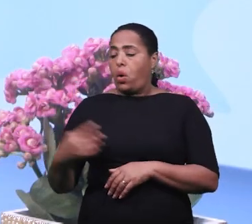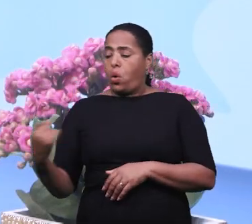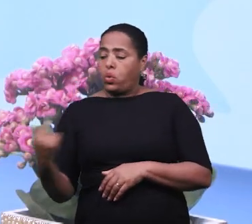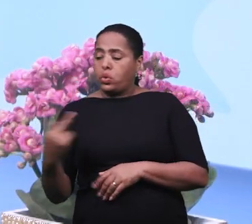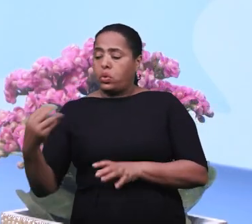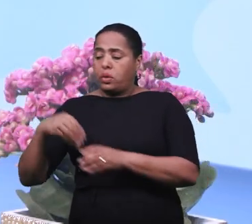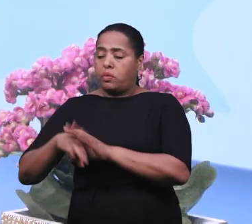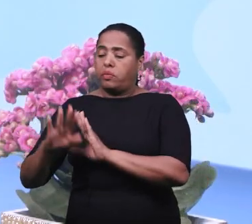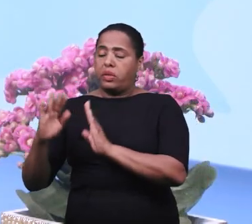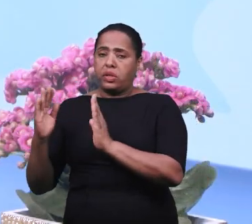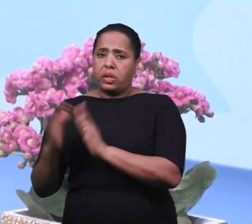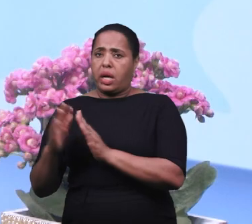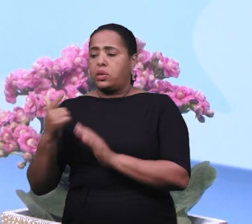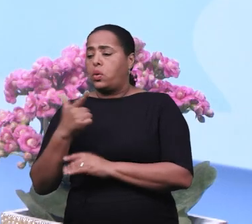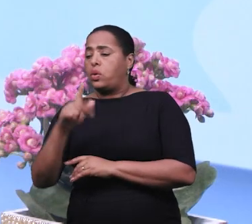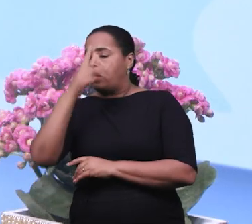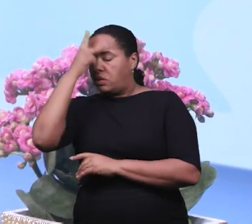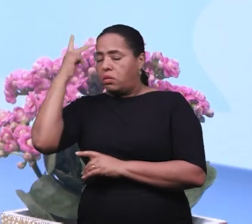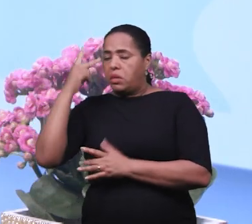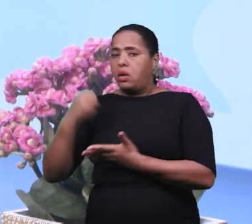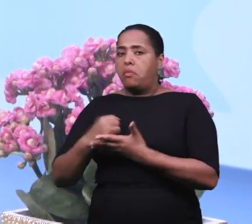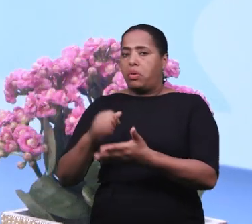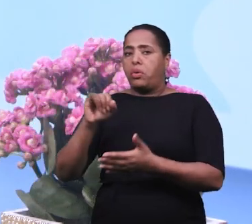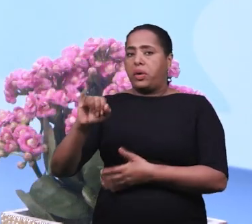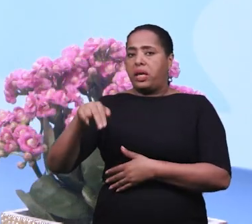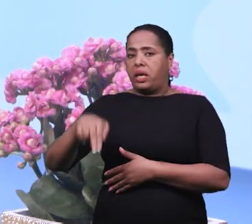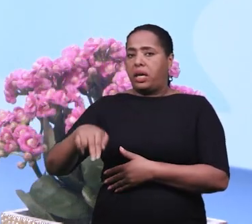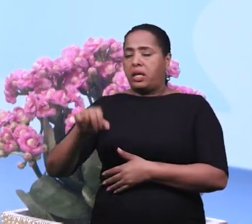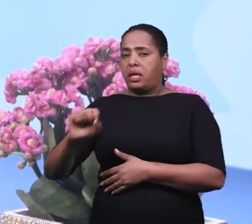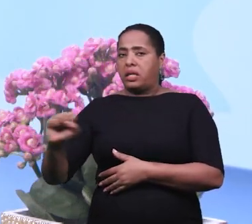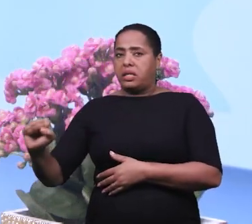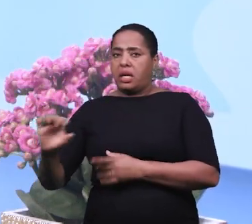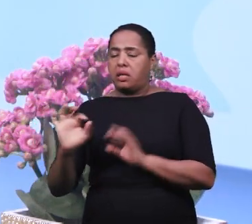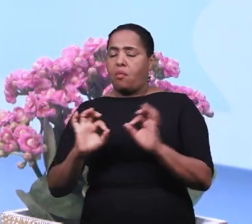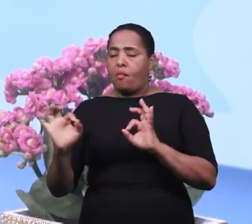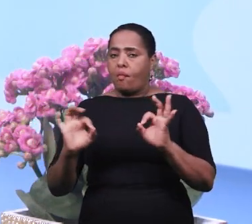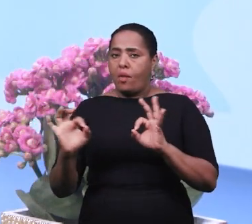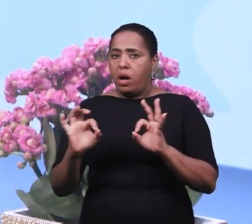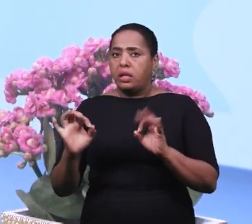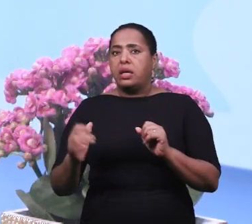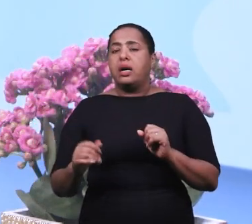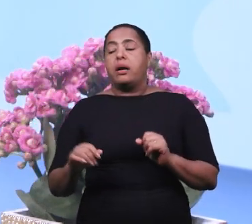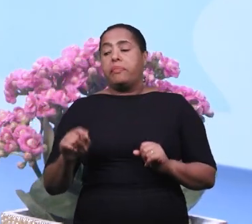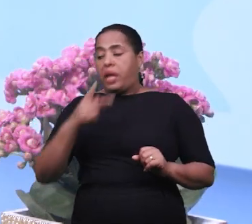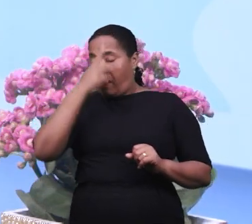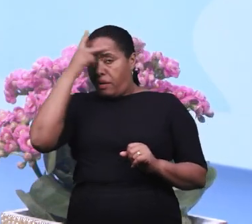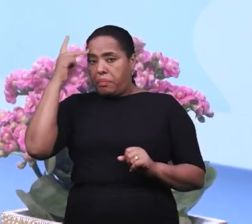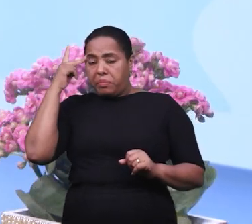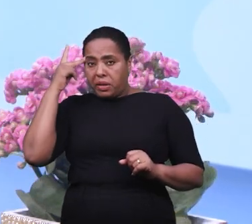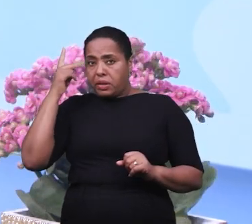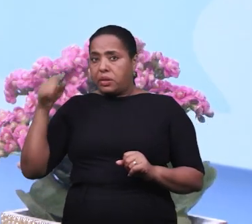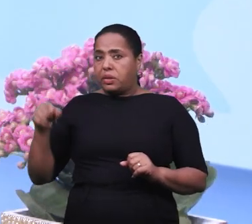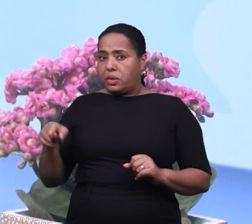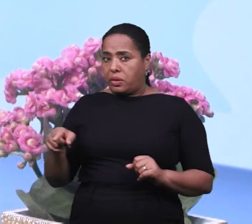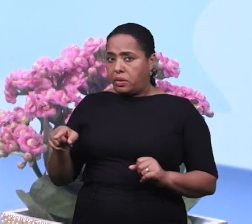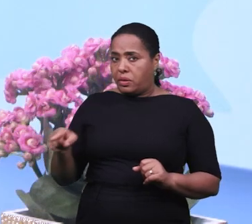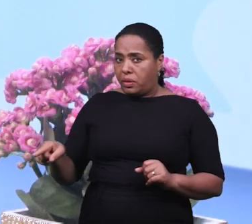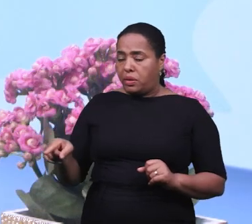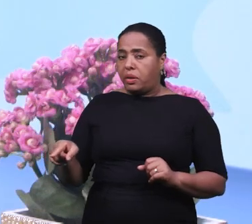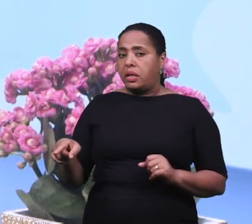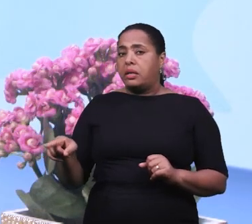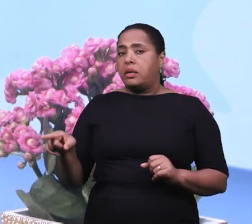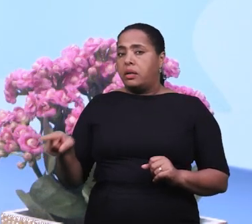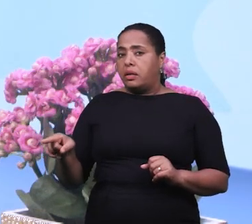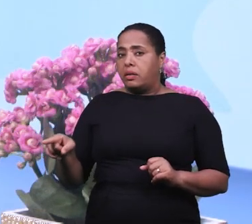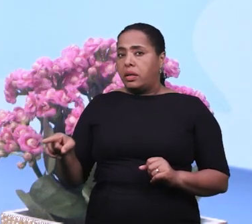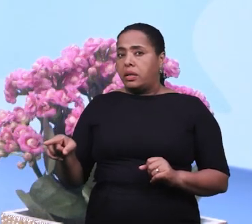mais pessoas que não contribuem de repente para o INSS, ou seja, não compõem renda, não tem salário, e essa pessoa faz parte de